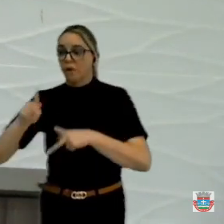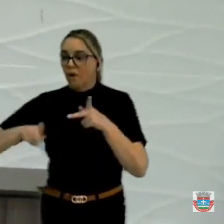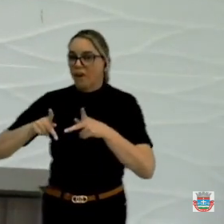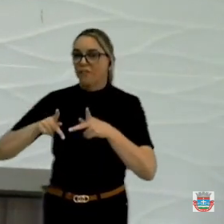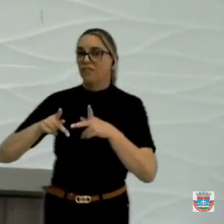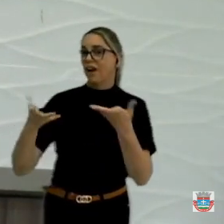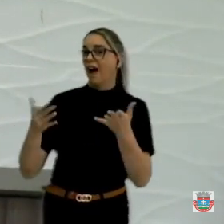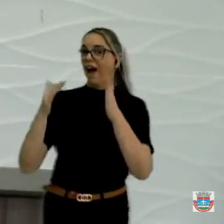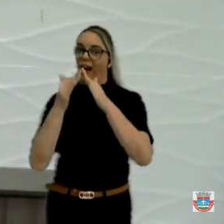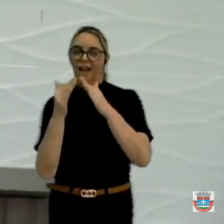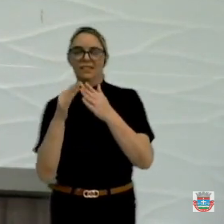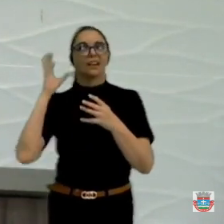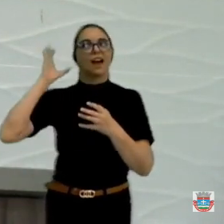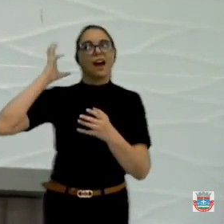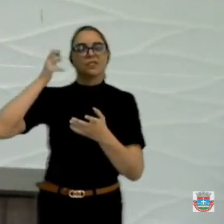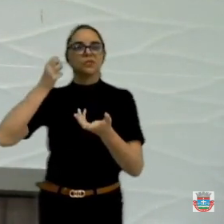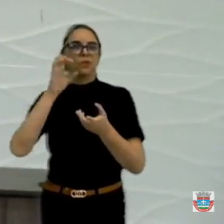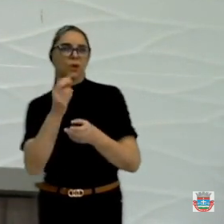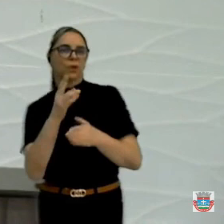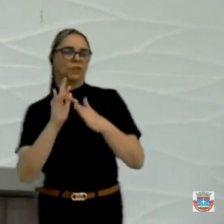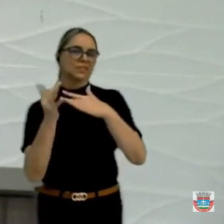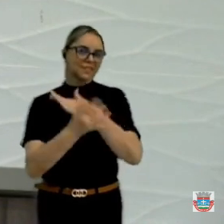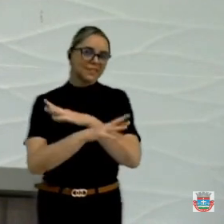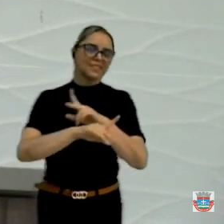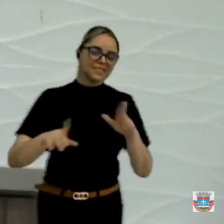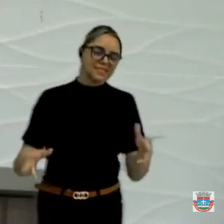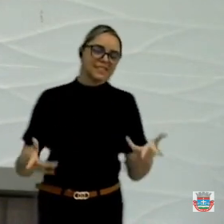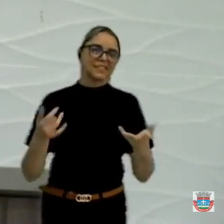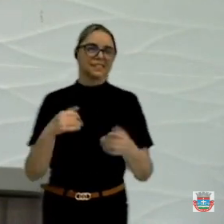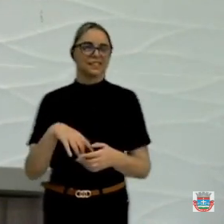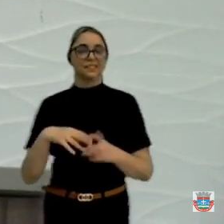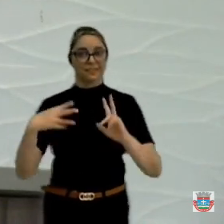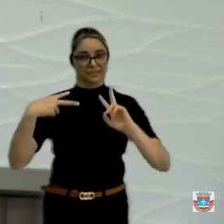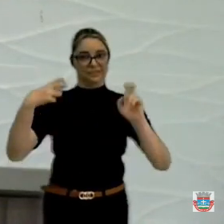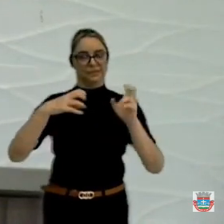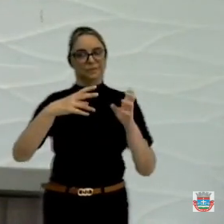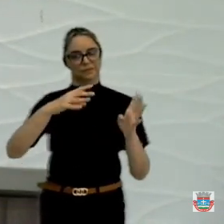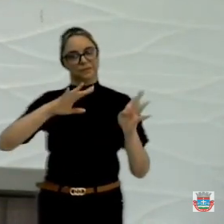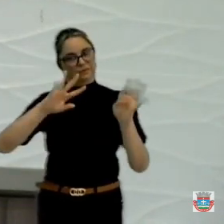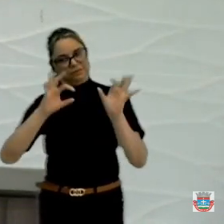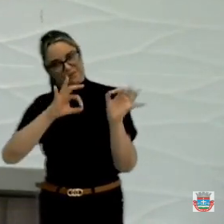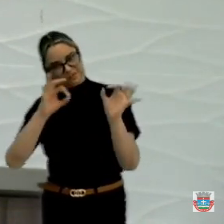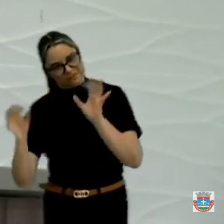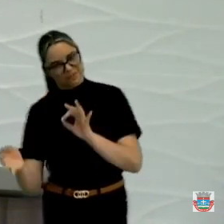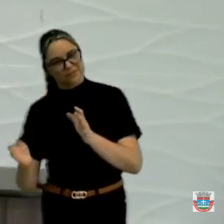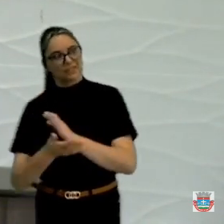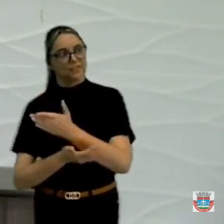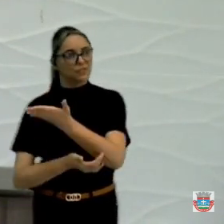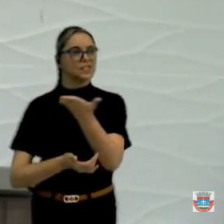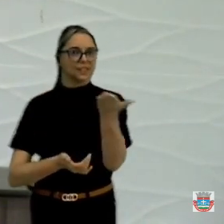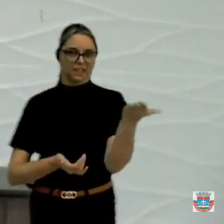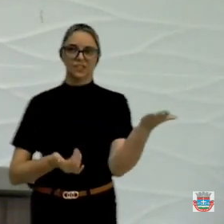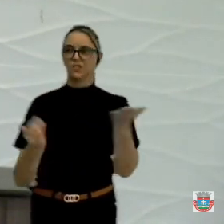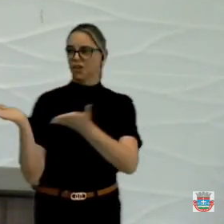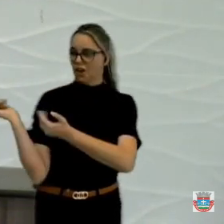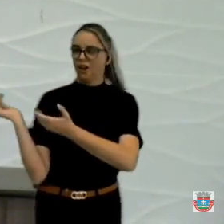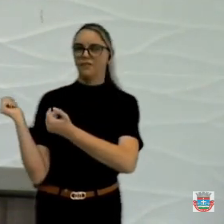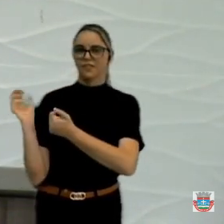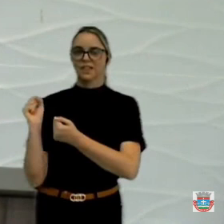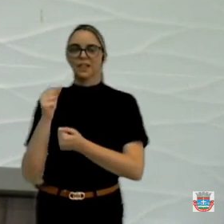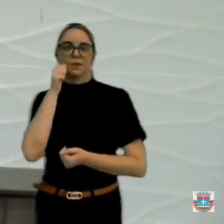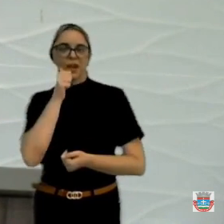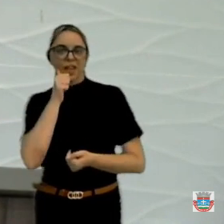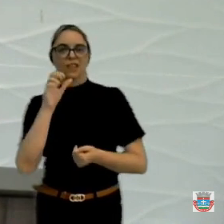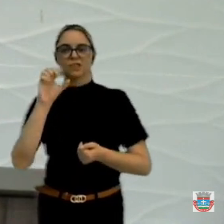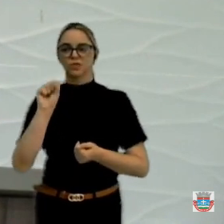pela rádio comunitária. Bom dia, o pessoal que assiste no dia de hoje aqui. Esses jovens que estão aqui, a Suelane,